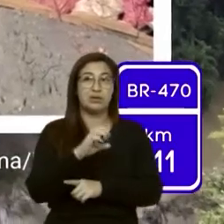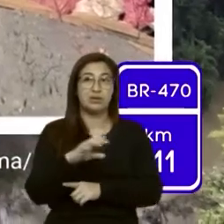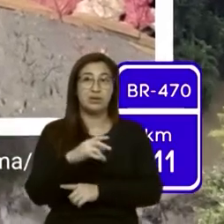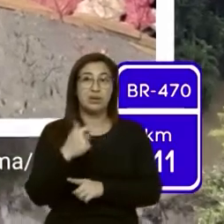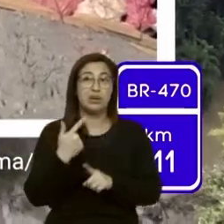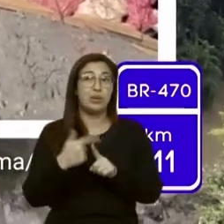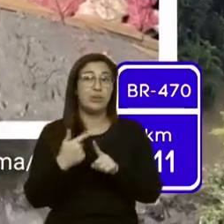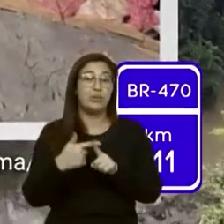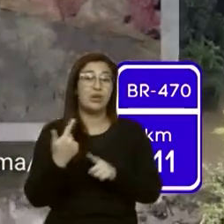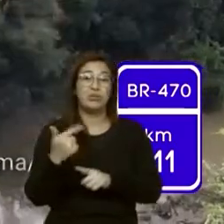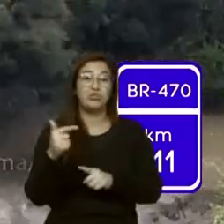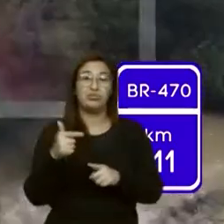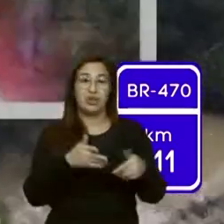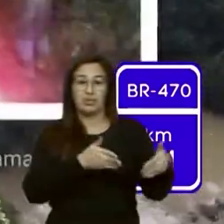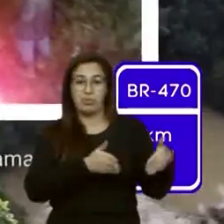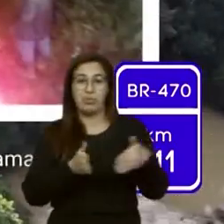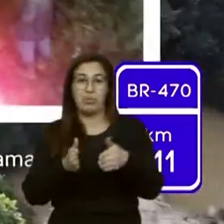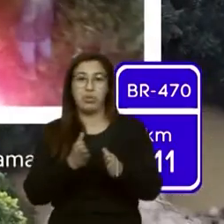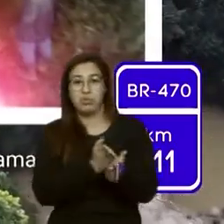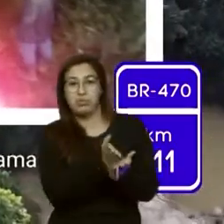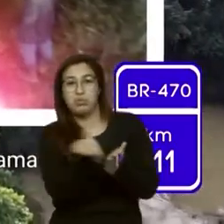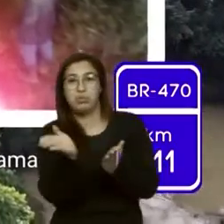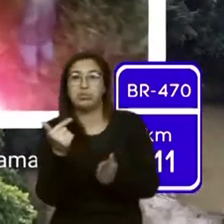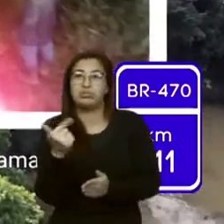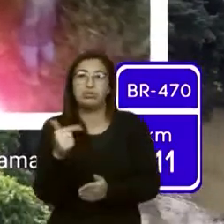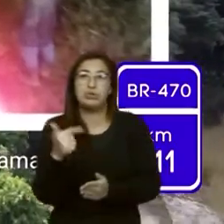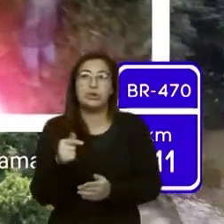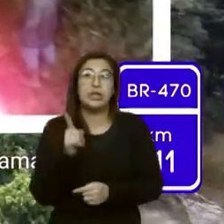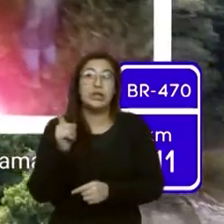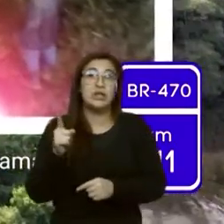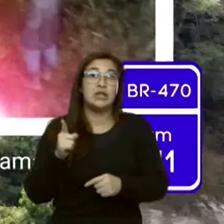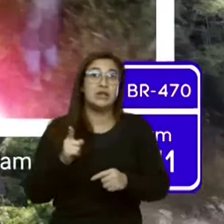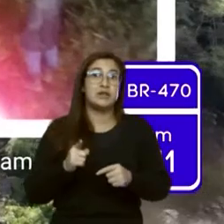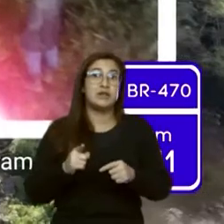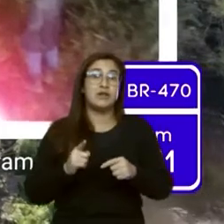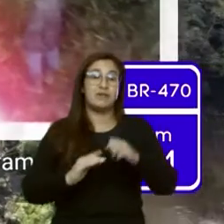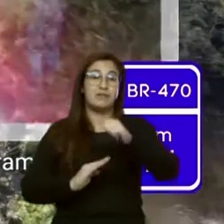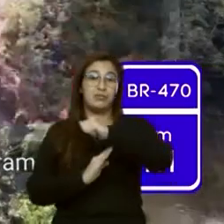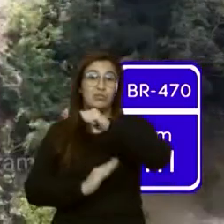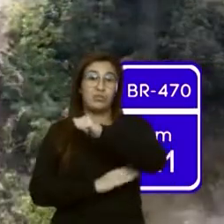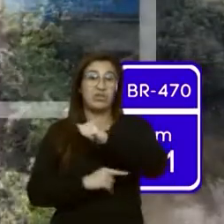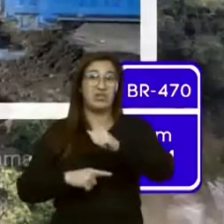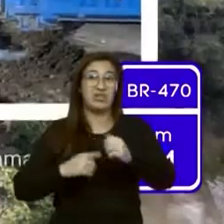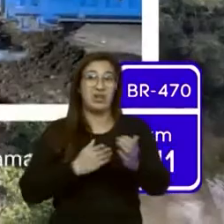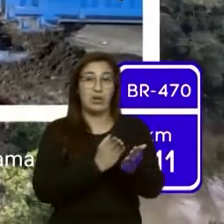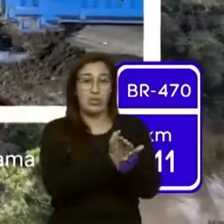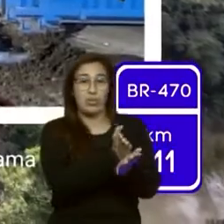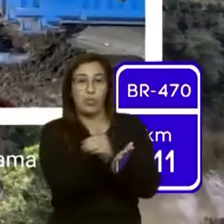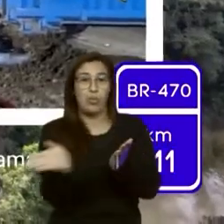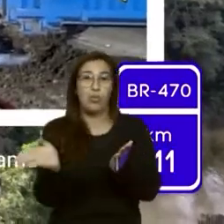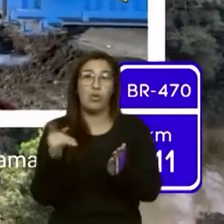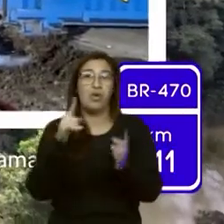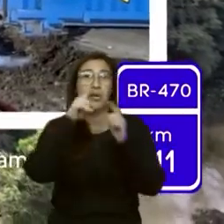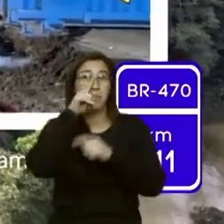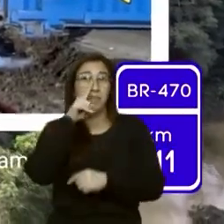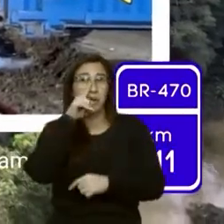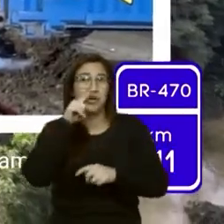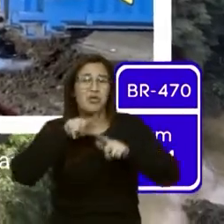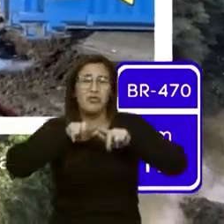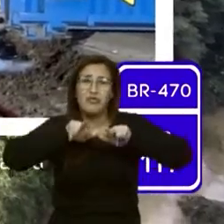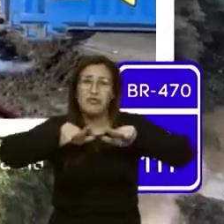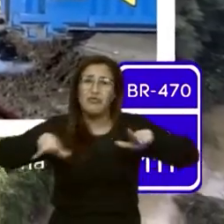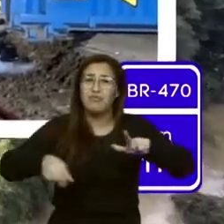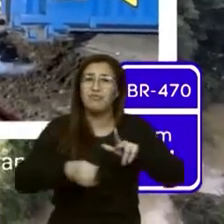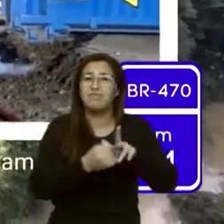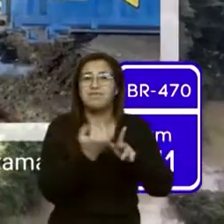desviar. E aonde tem essa ponte, nós temos uma curva muito perigosa, vários e vários acidentes, é ali.